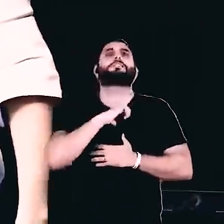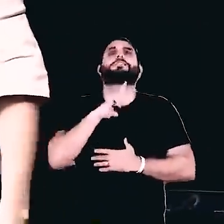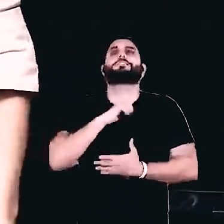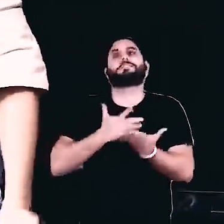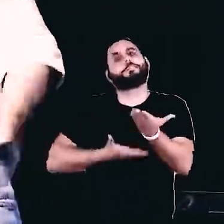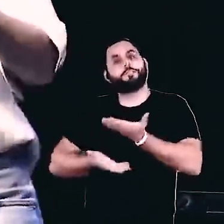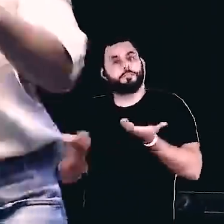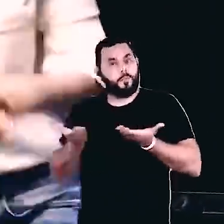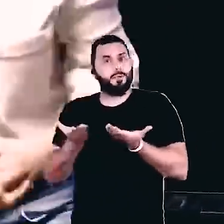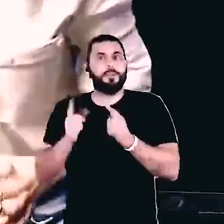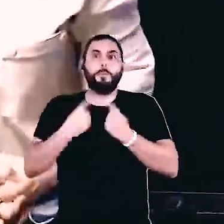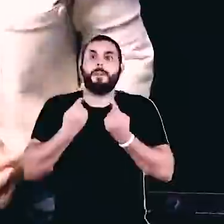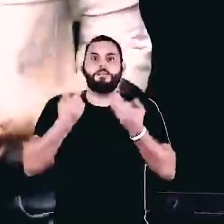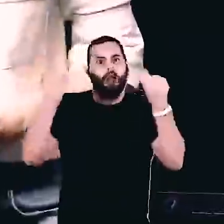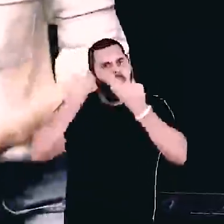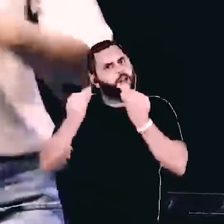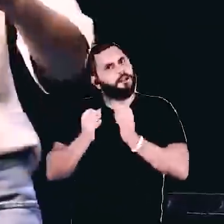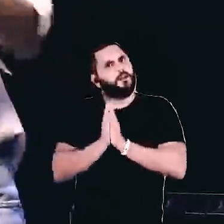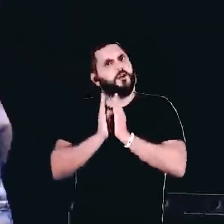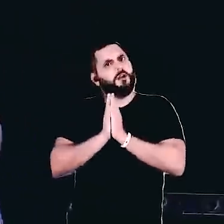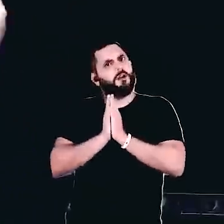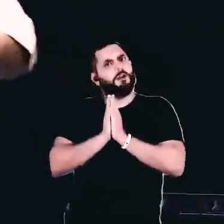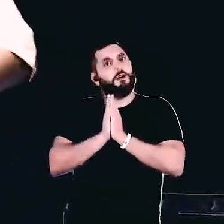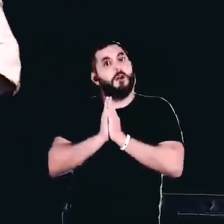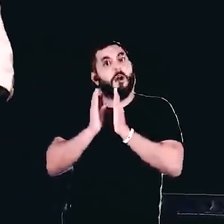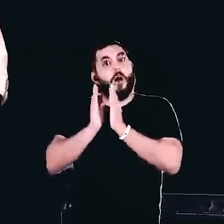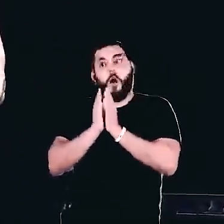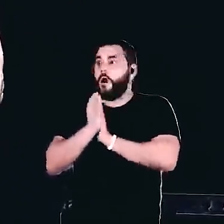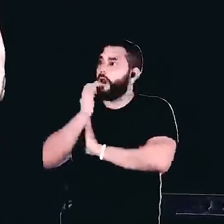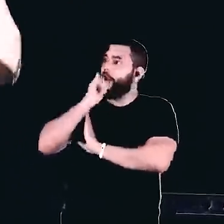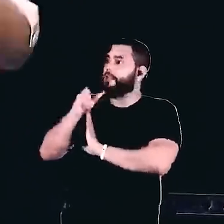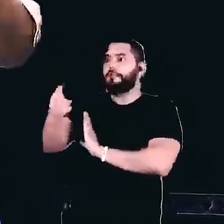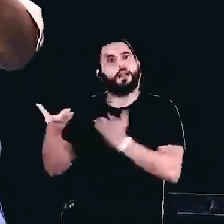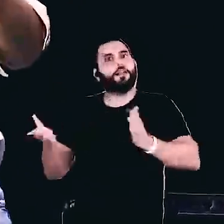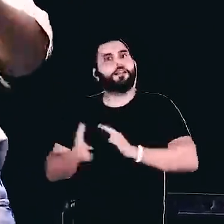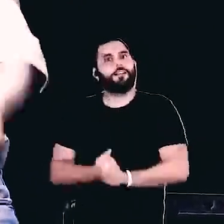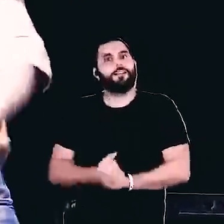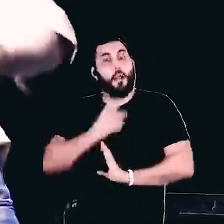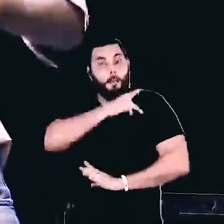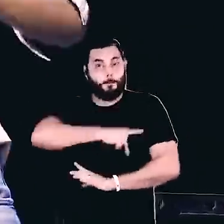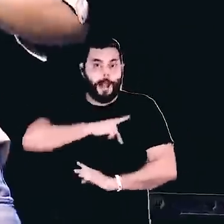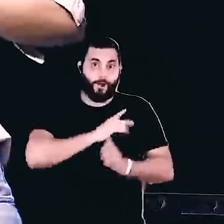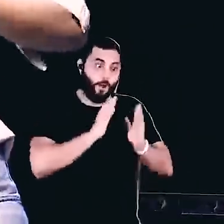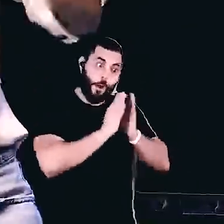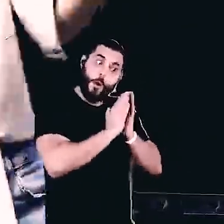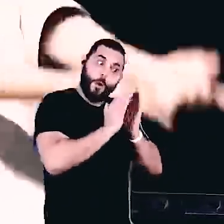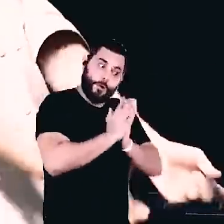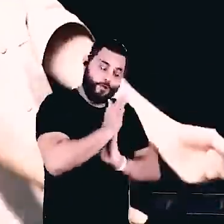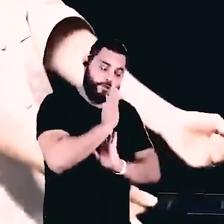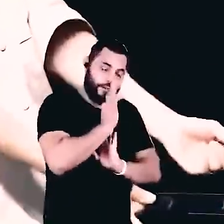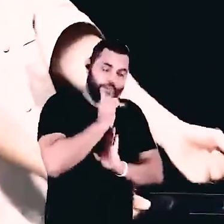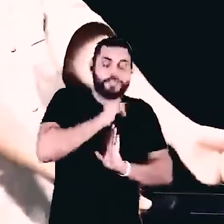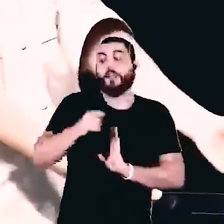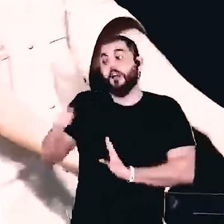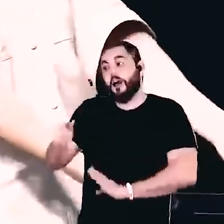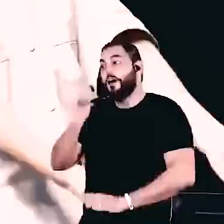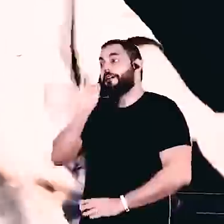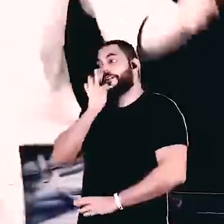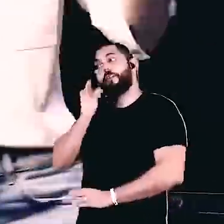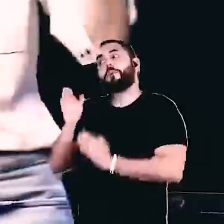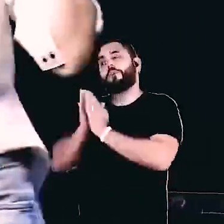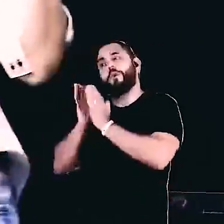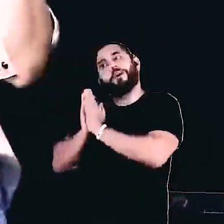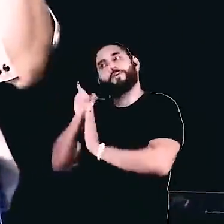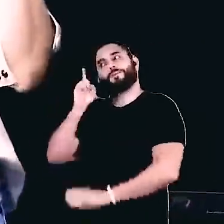hoje. Mas é muito lindo orar. Ora e fala para a pessoa. Porque Paulo fez isso, ele orou e disse a Filemão que estava agradecendo.